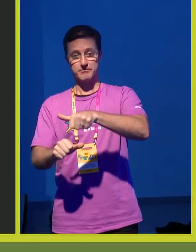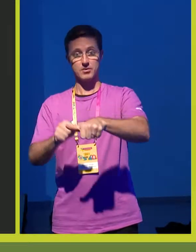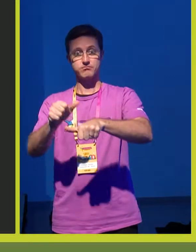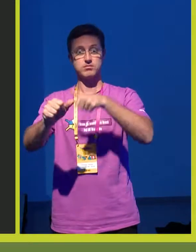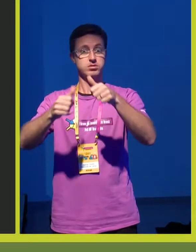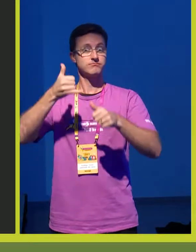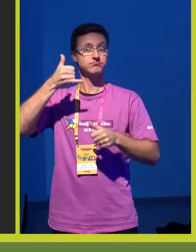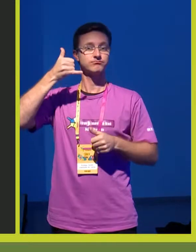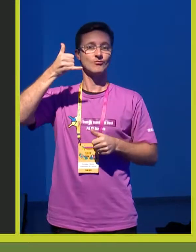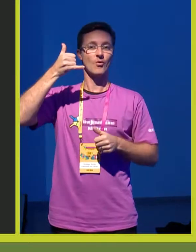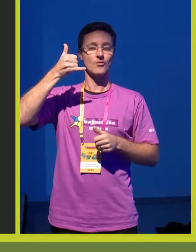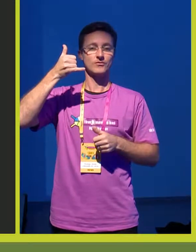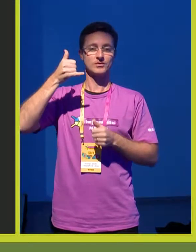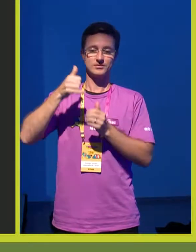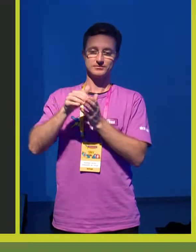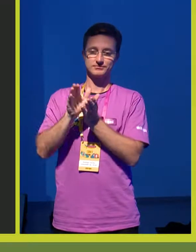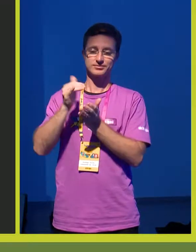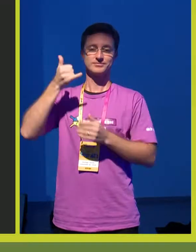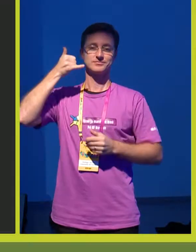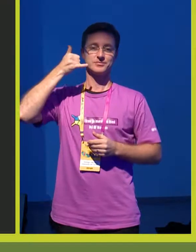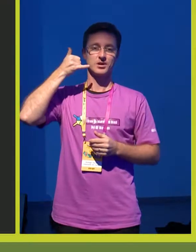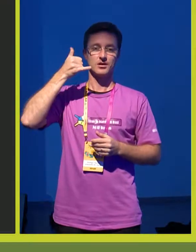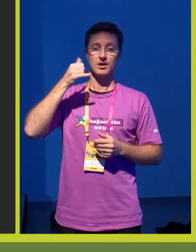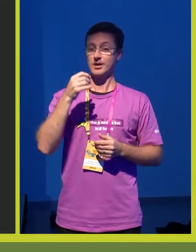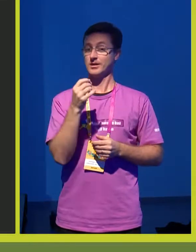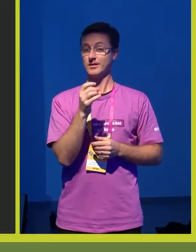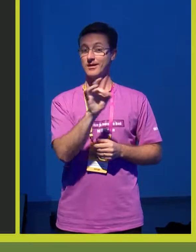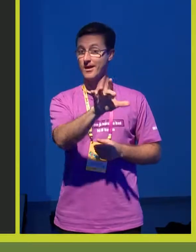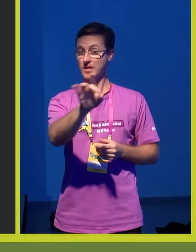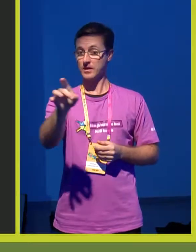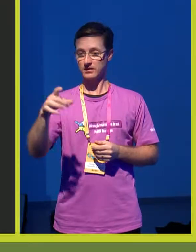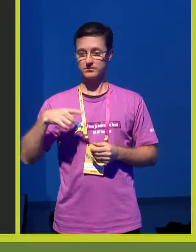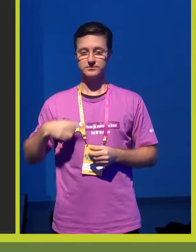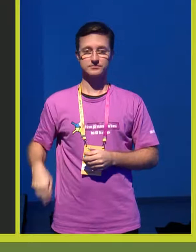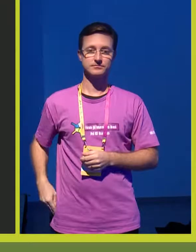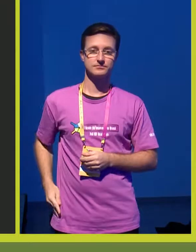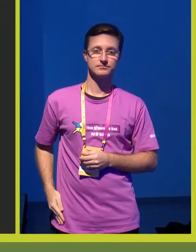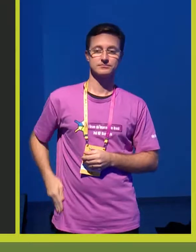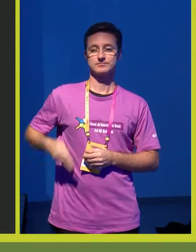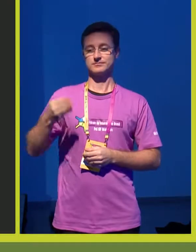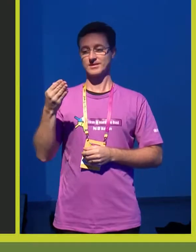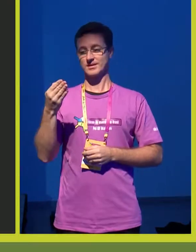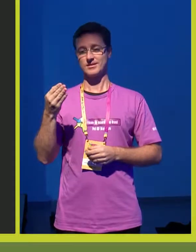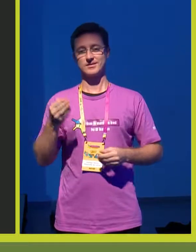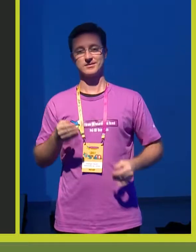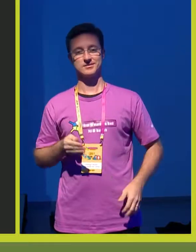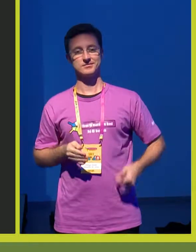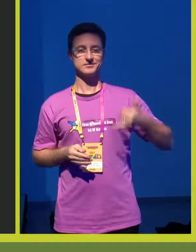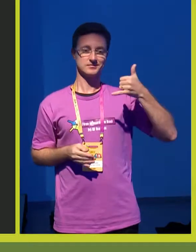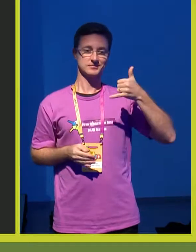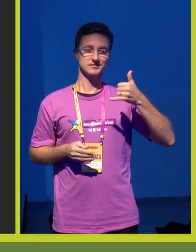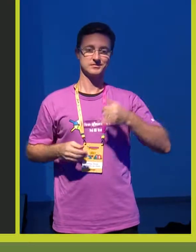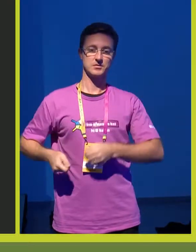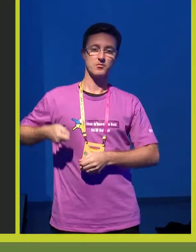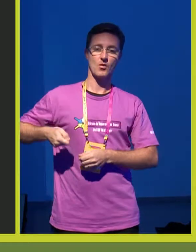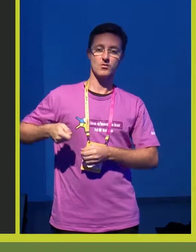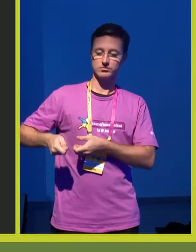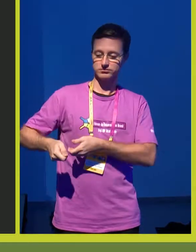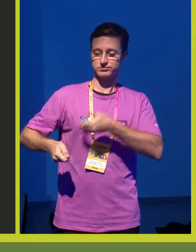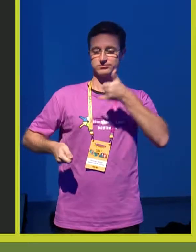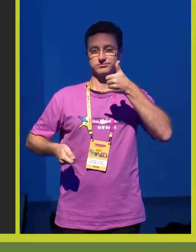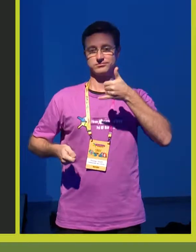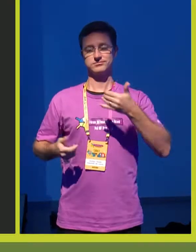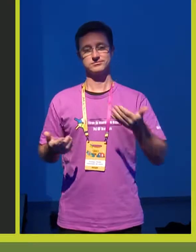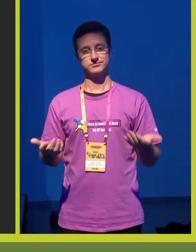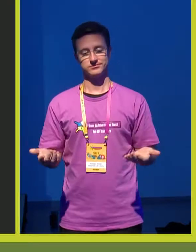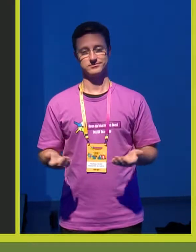uma maneira que você tem quase na mão de todo cidadão esse tipo de dispositivo. E o que nós estudamos